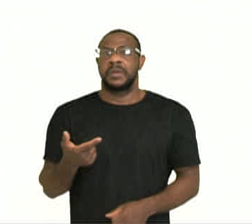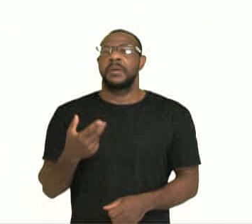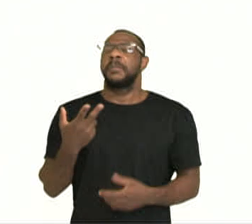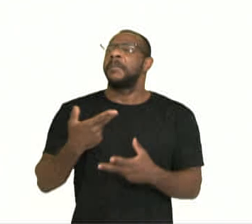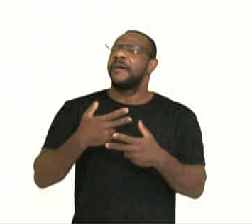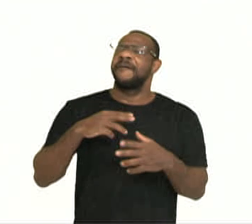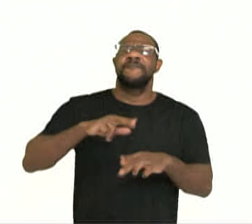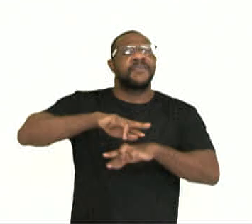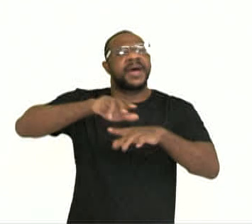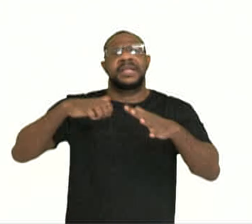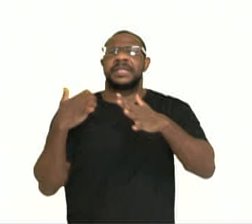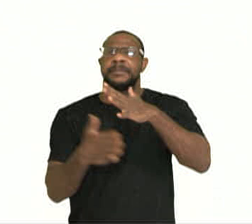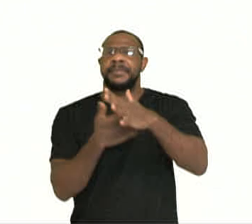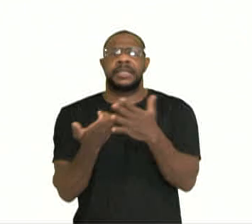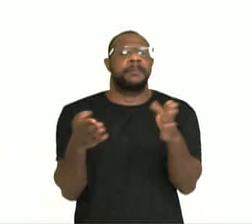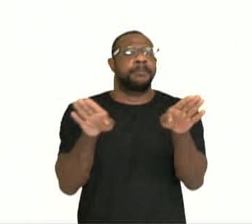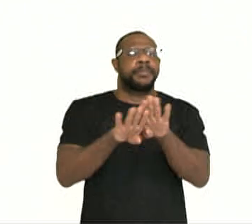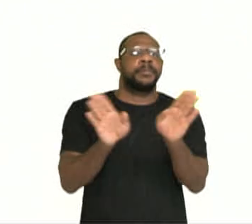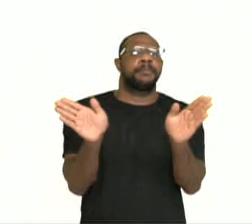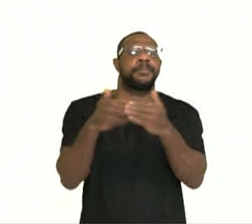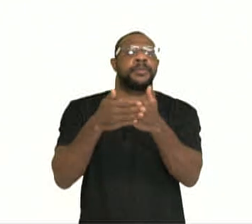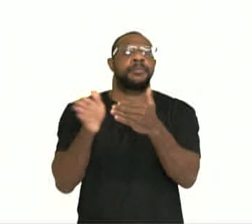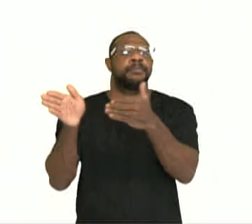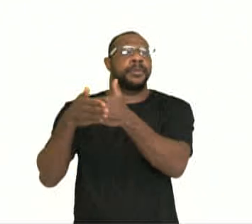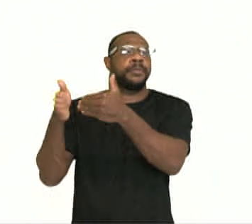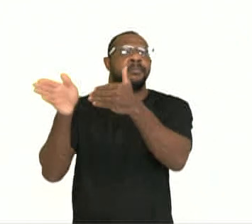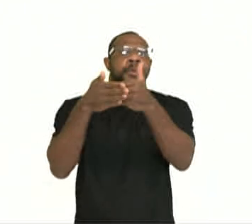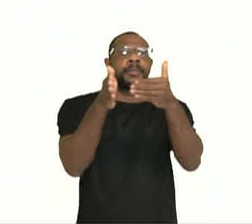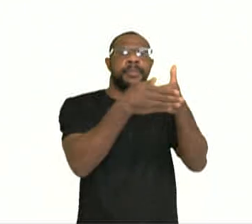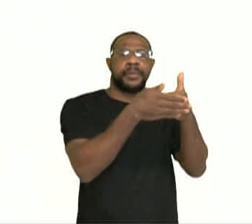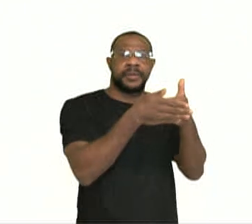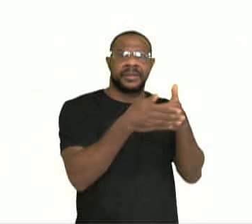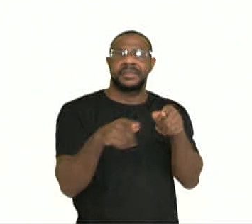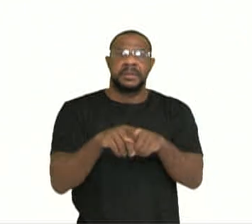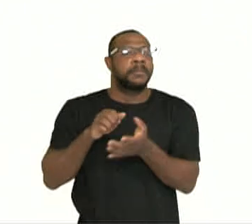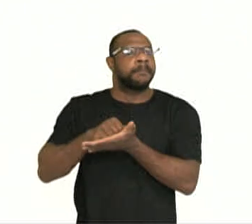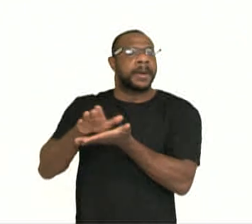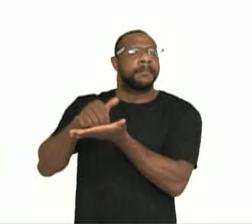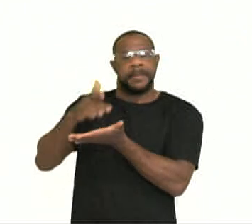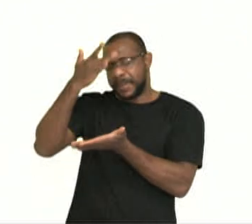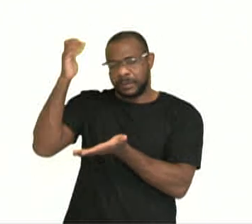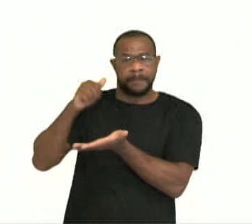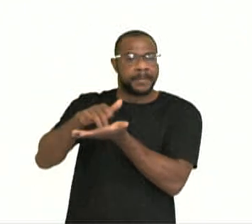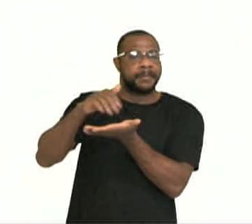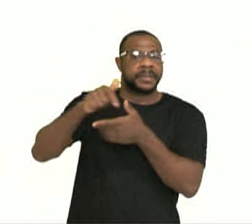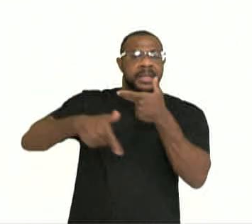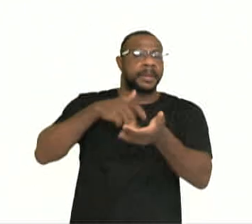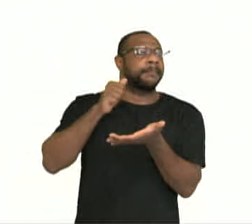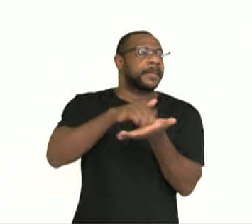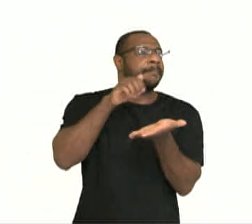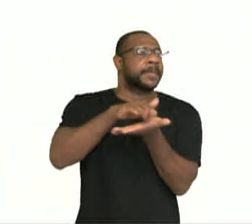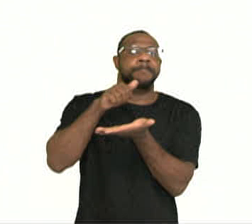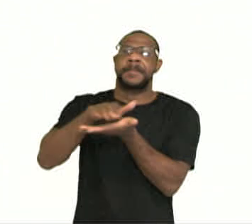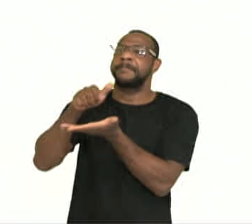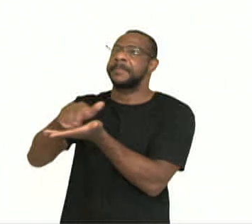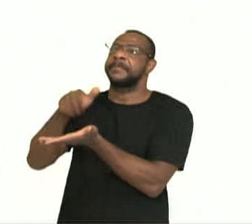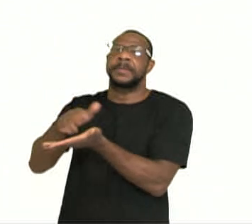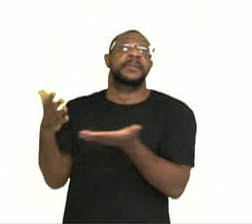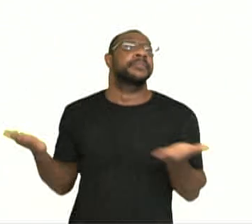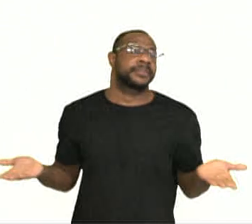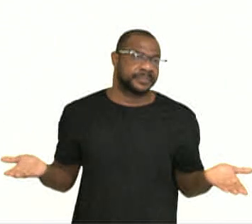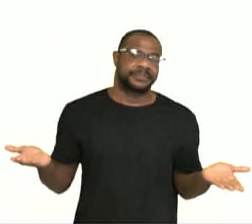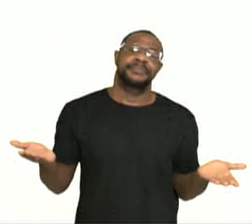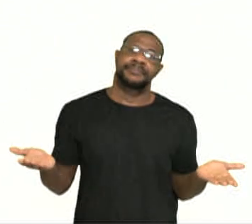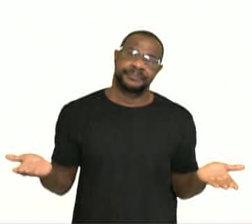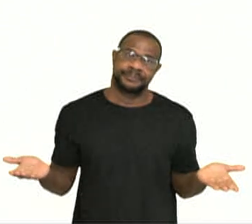Então, muitas empresas tiveram que fechar. Com isso, demissões em massa em muitos casos. Muitas pessoas tendo